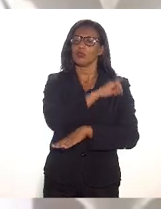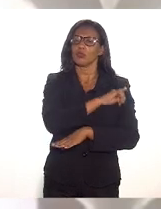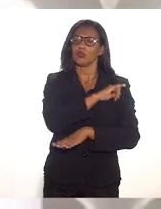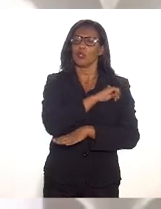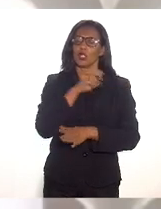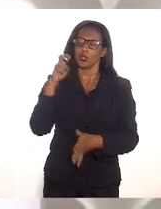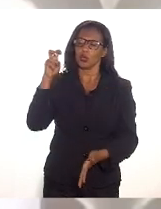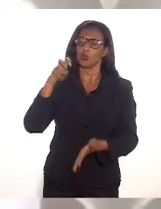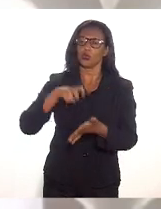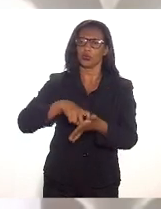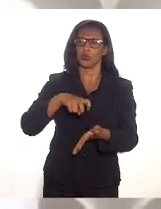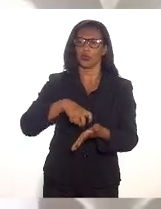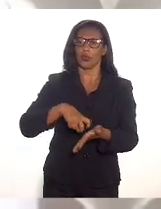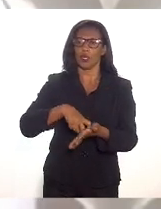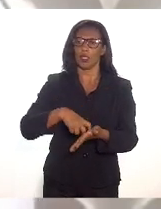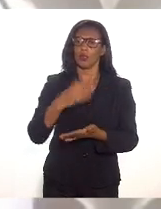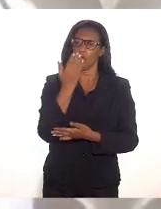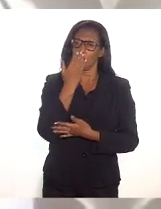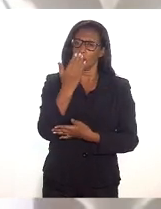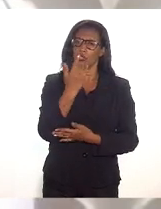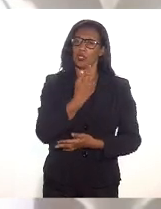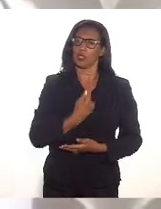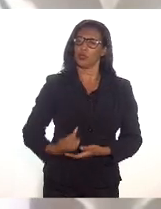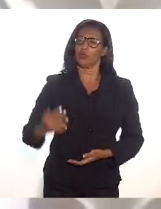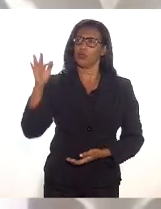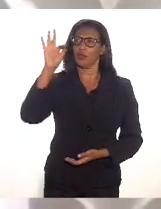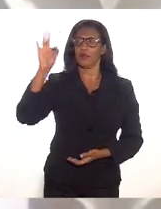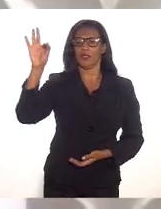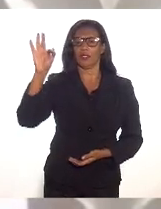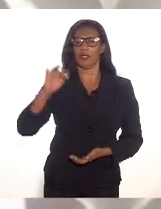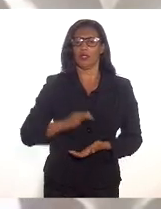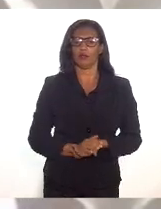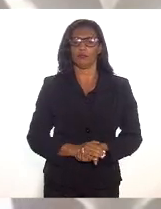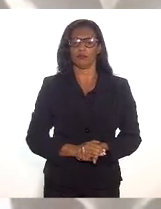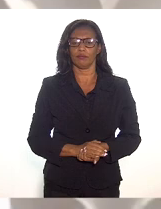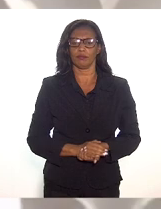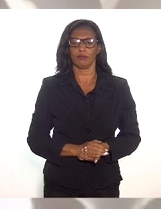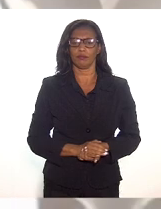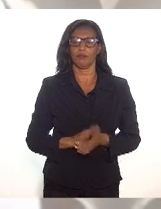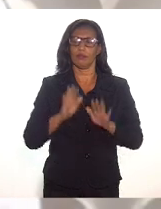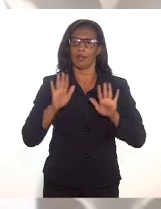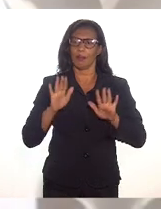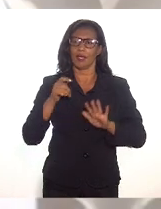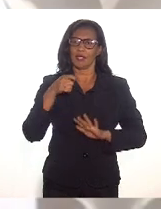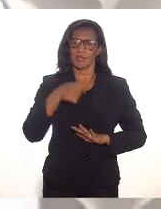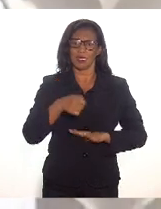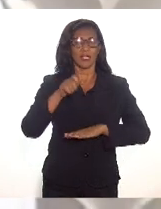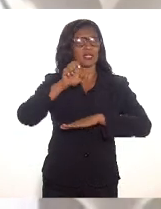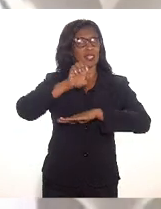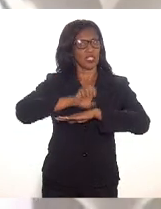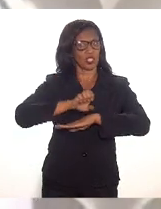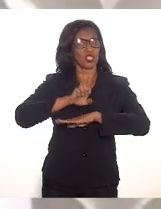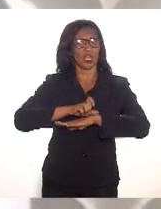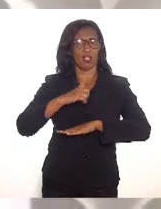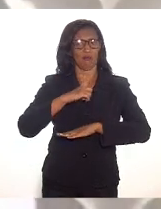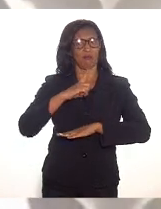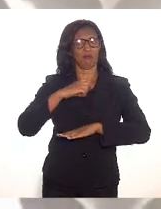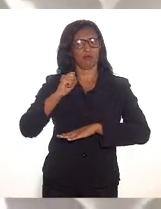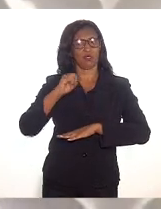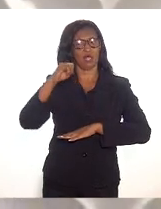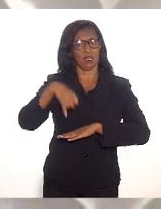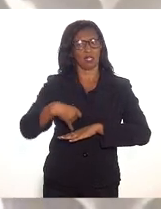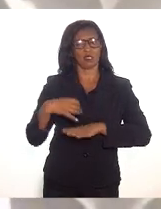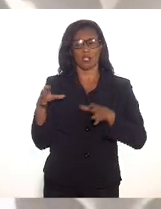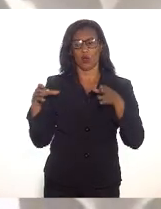de joelho diante do governo federal. Mas esse Estado tem, sim,